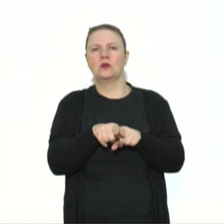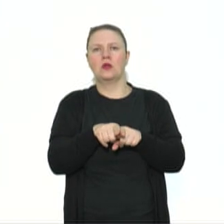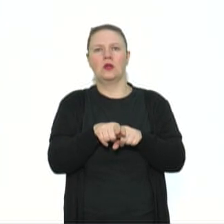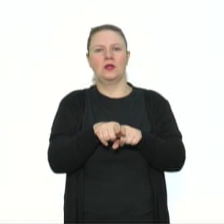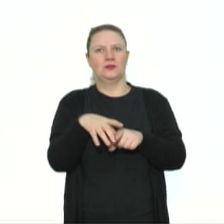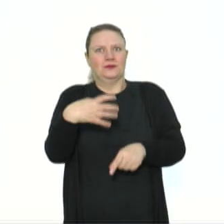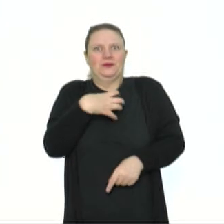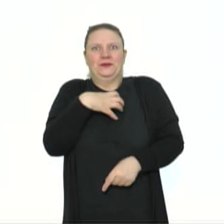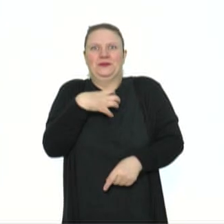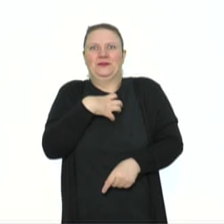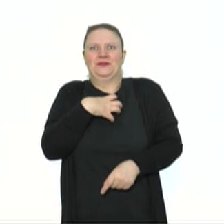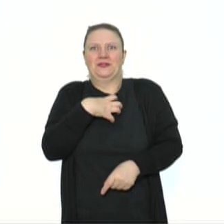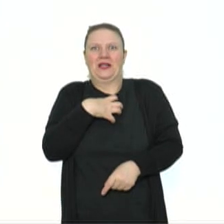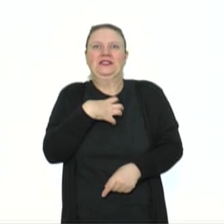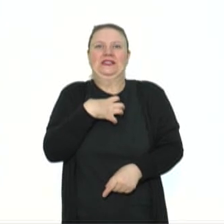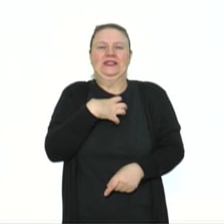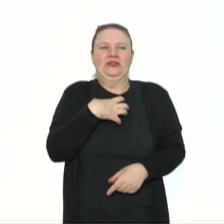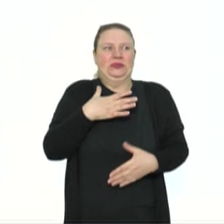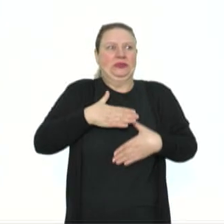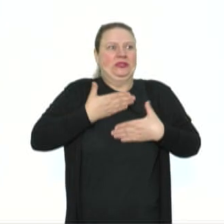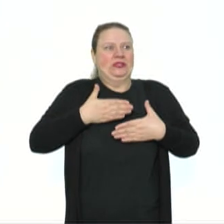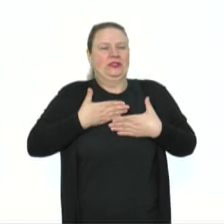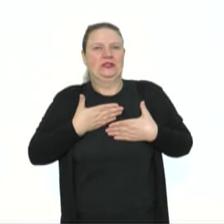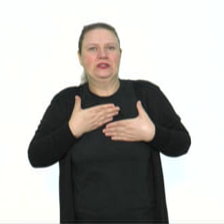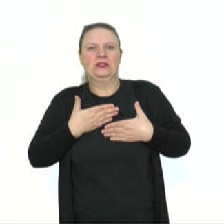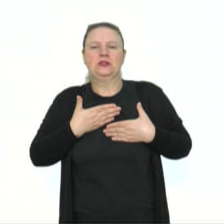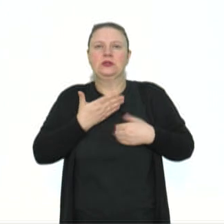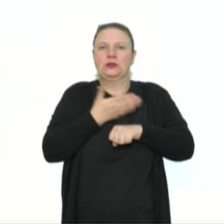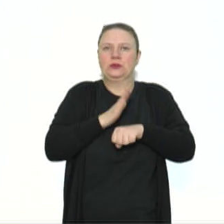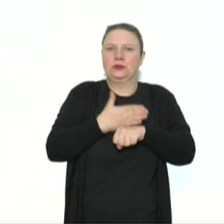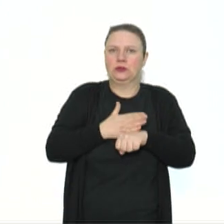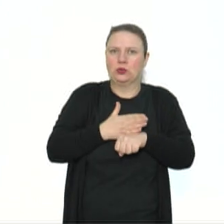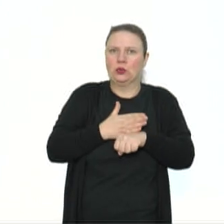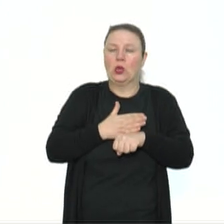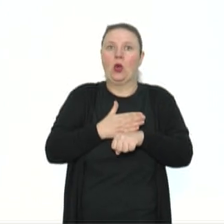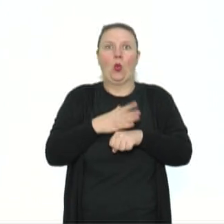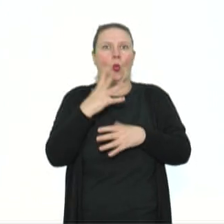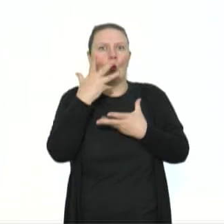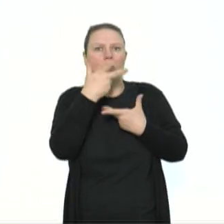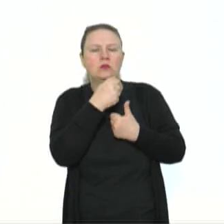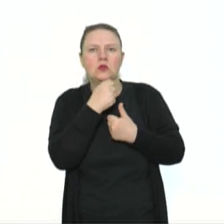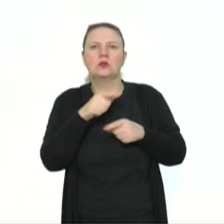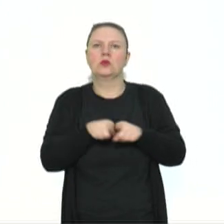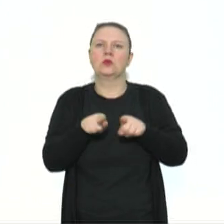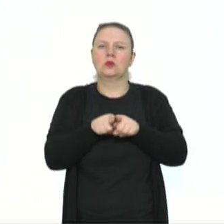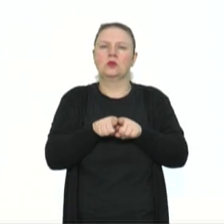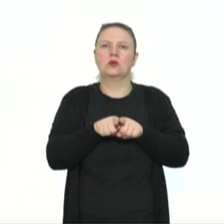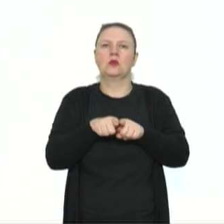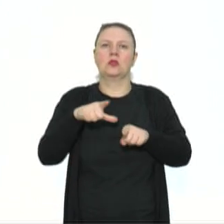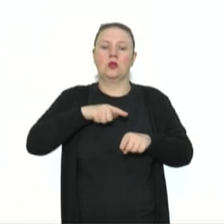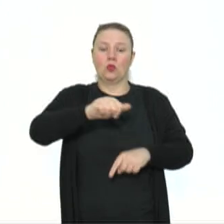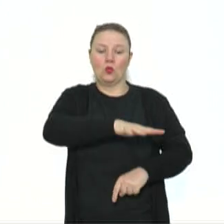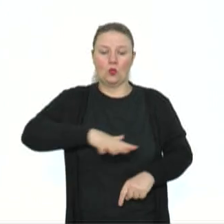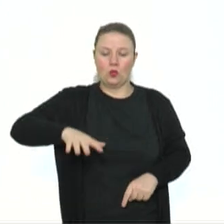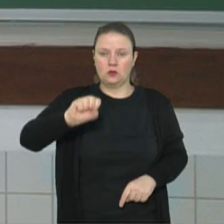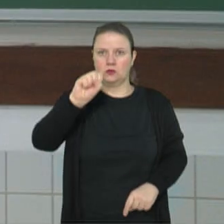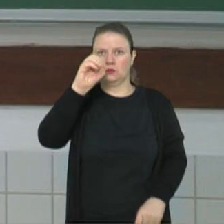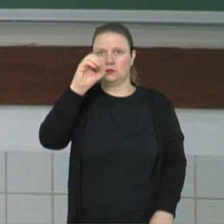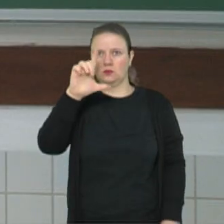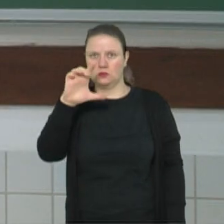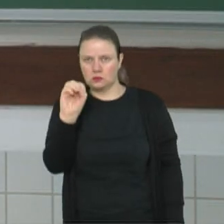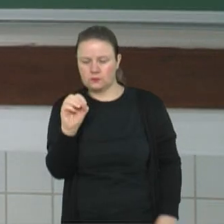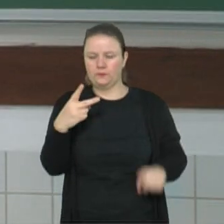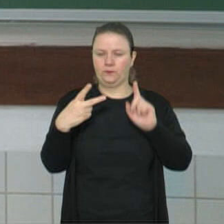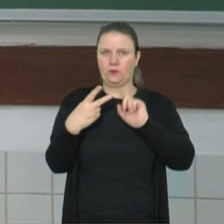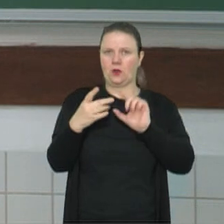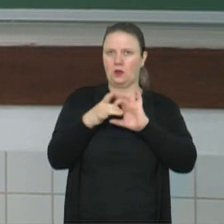da atividade. Então existem dentro da escalada ao ar livre, existem 3 tipos também, que é a solo, a livre e a artificial. Então